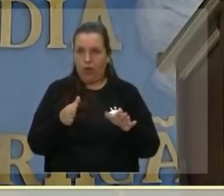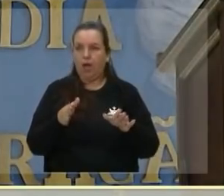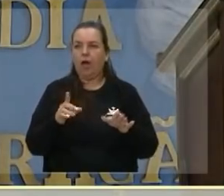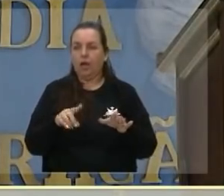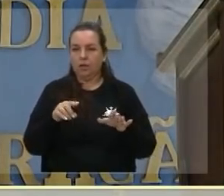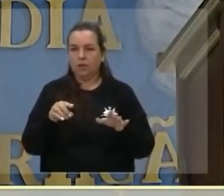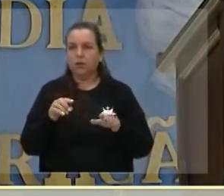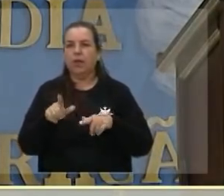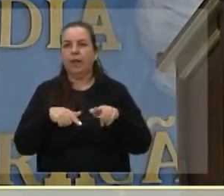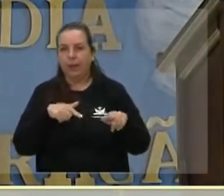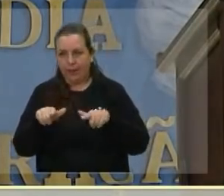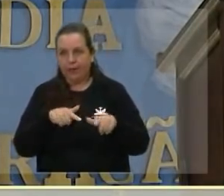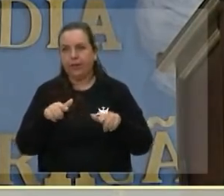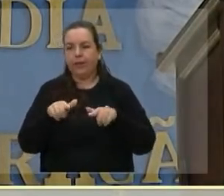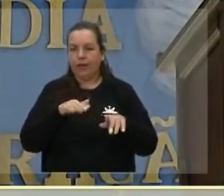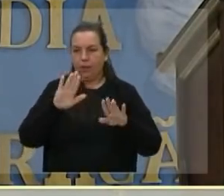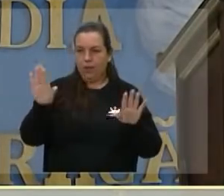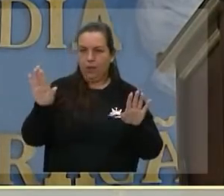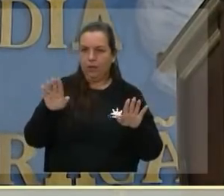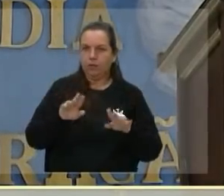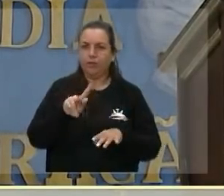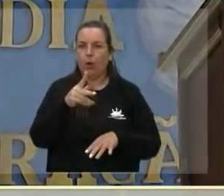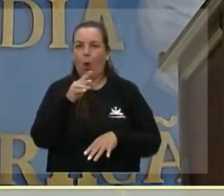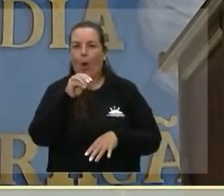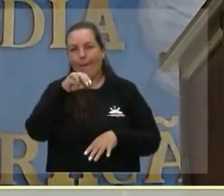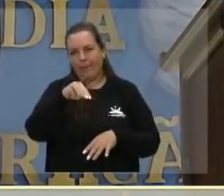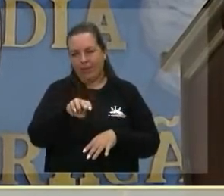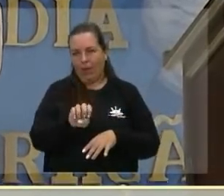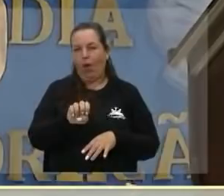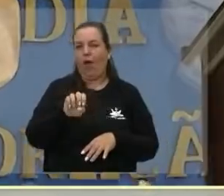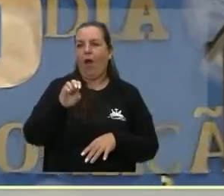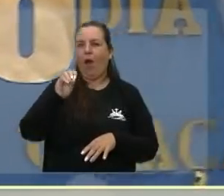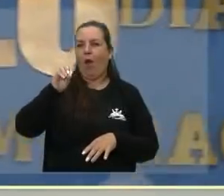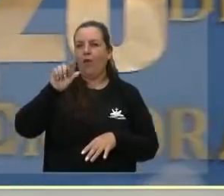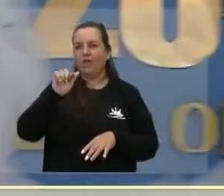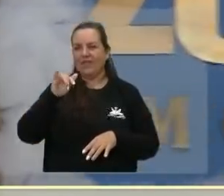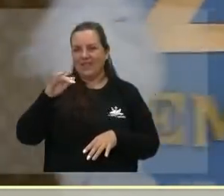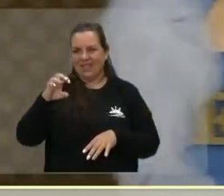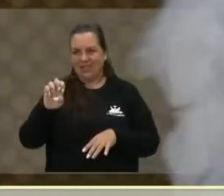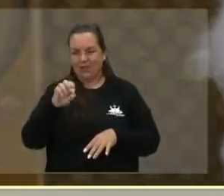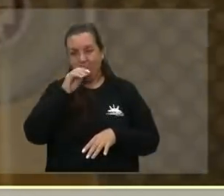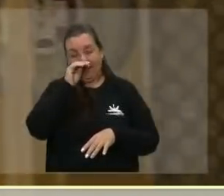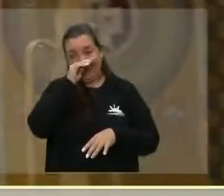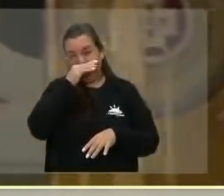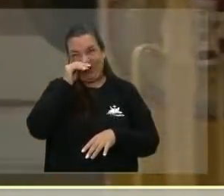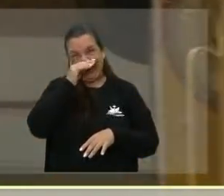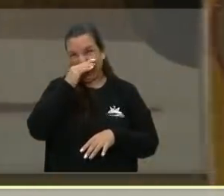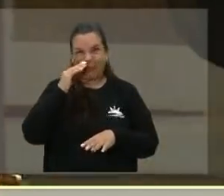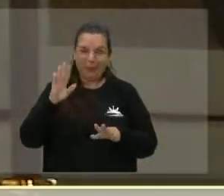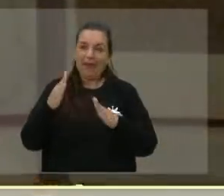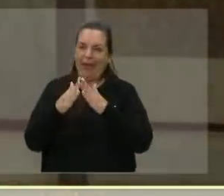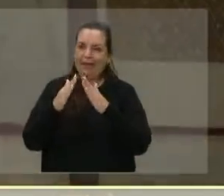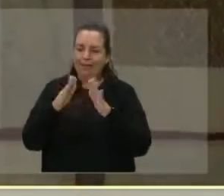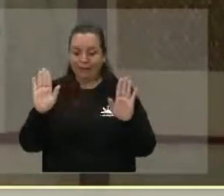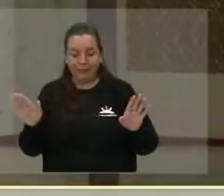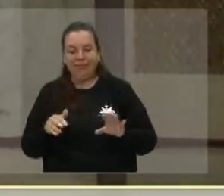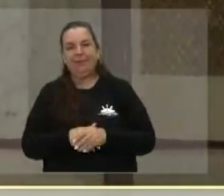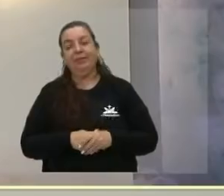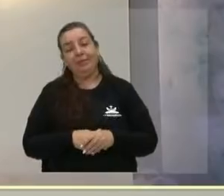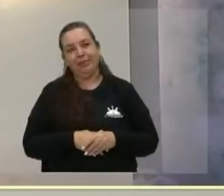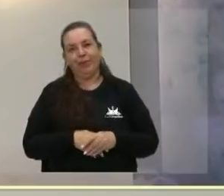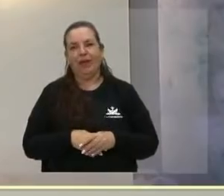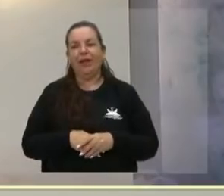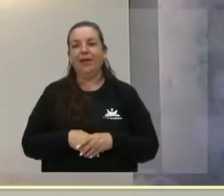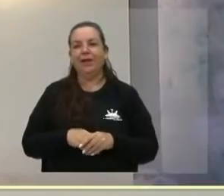ele estavam trabalhando lá home office já voltaram porque não vão transmitir e você pode rezar comigo aqui